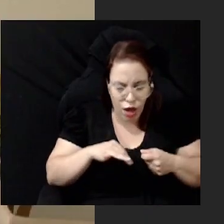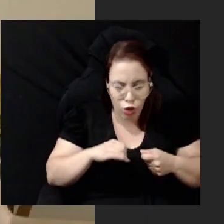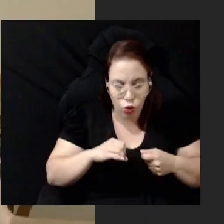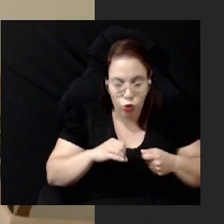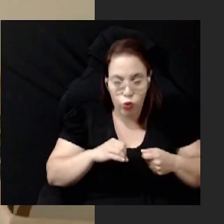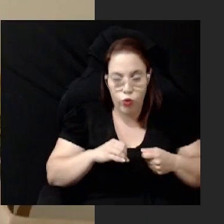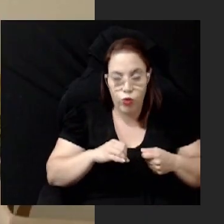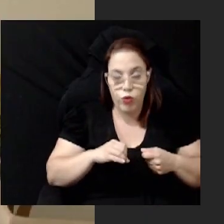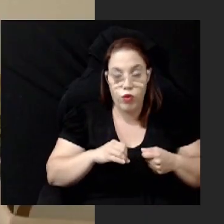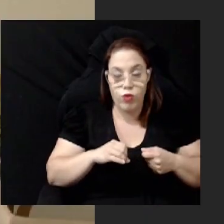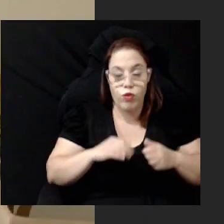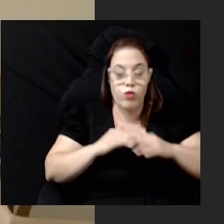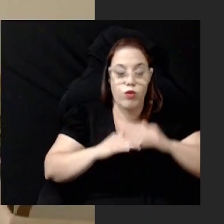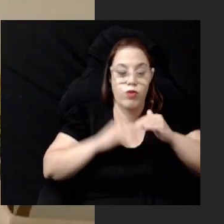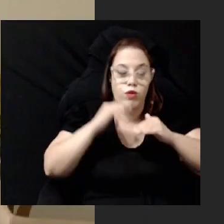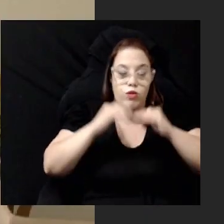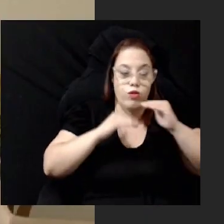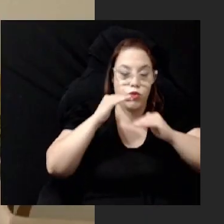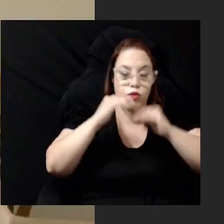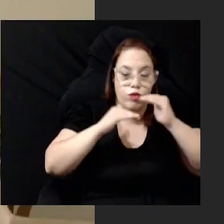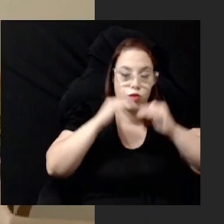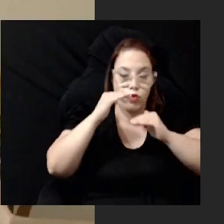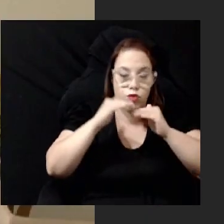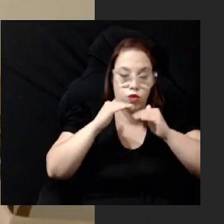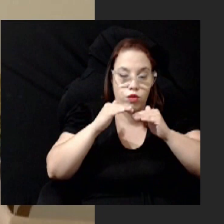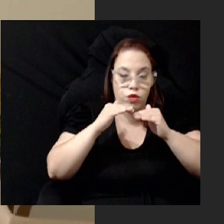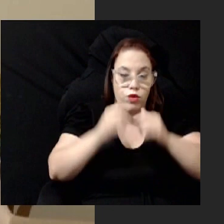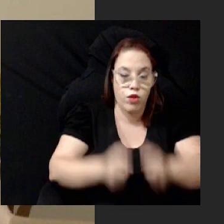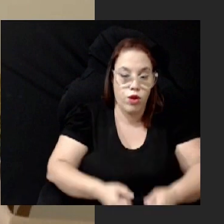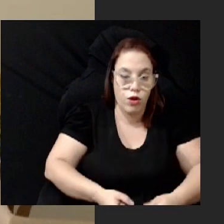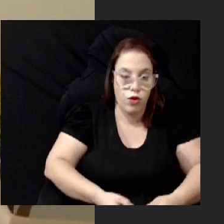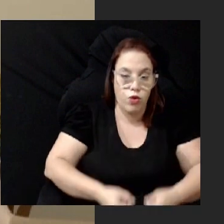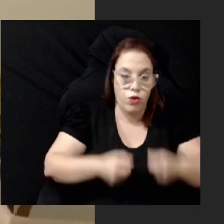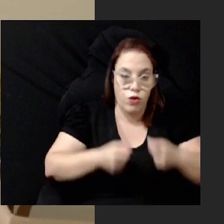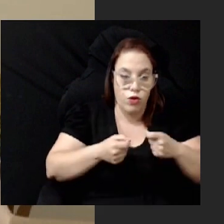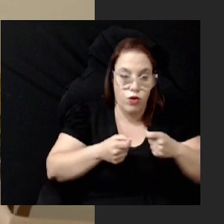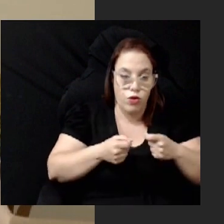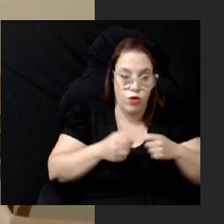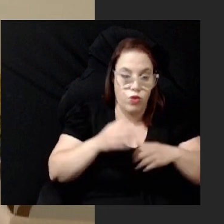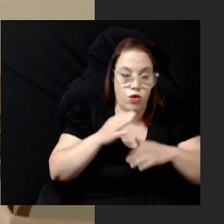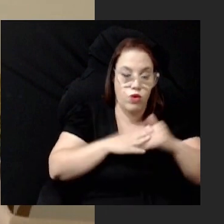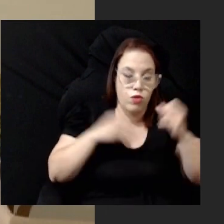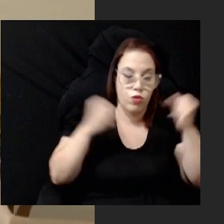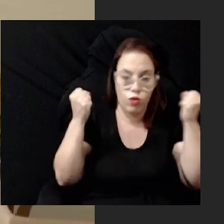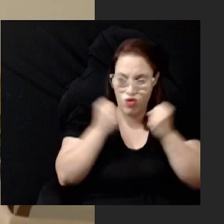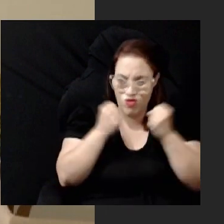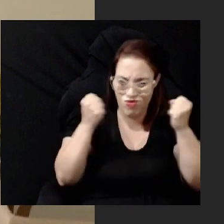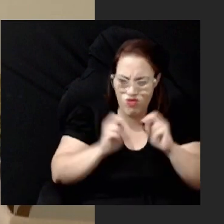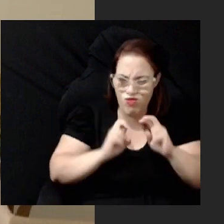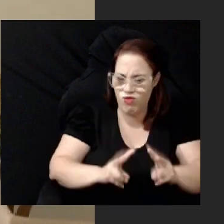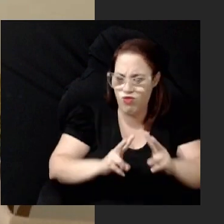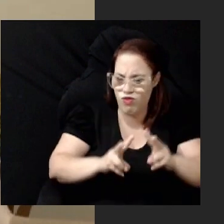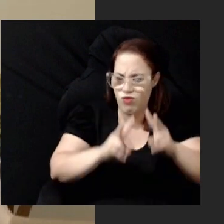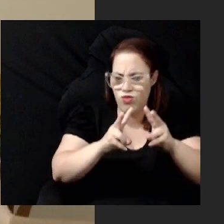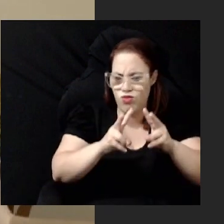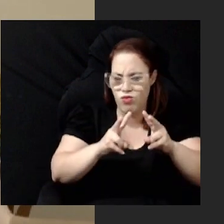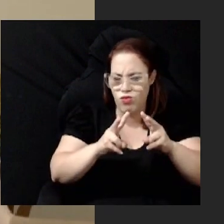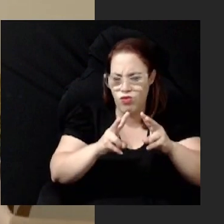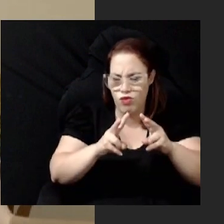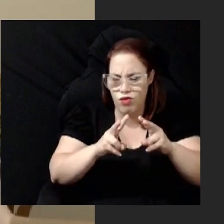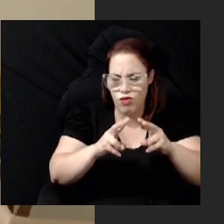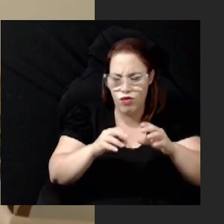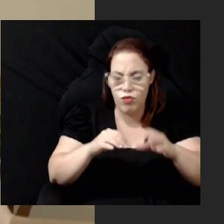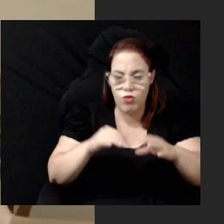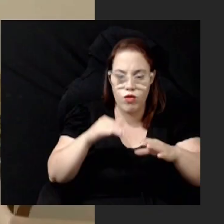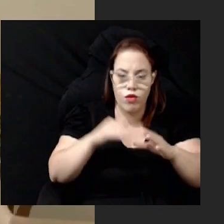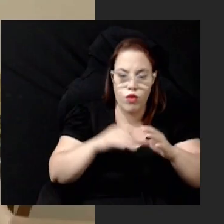inflamação poder levar ao desenvolvimento de uma série de doenças, inclusive o câncer. Então, atividade física regular, você se